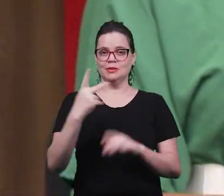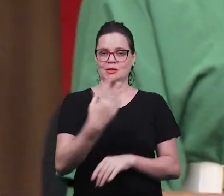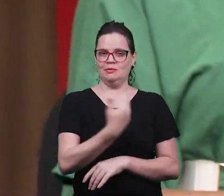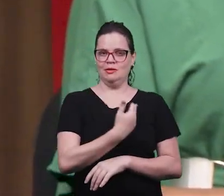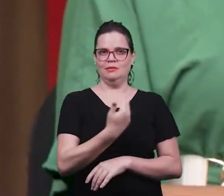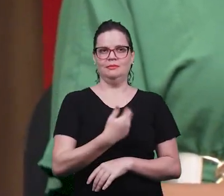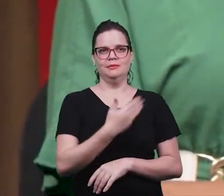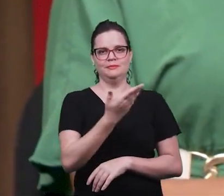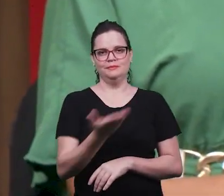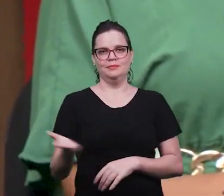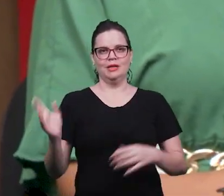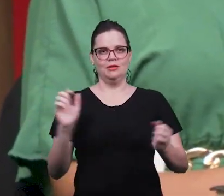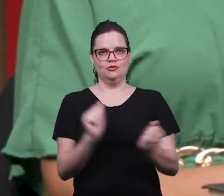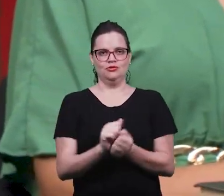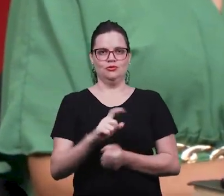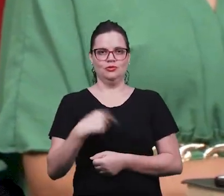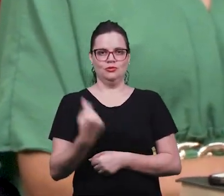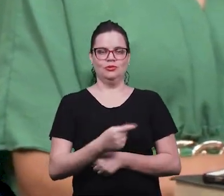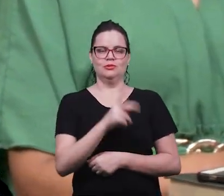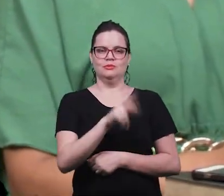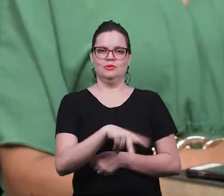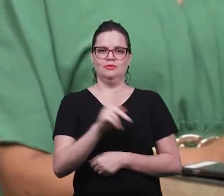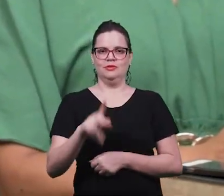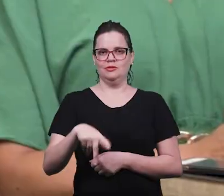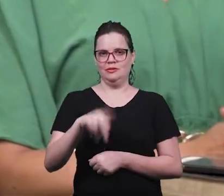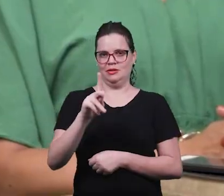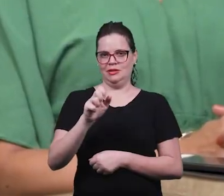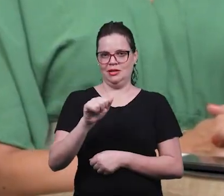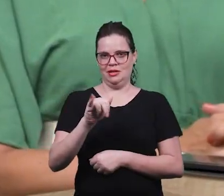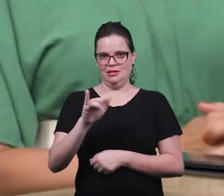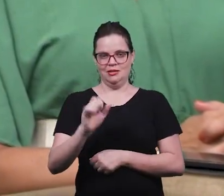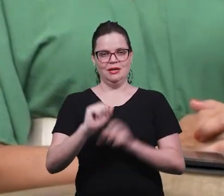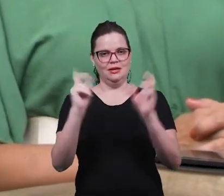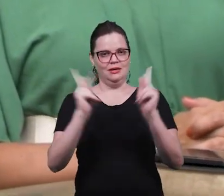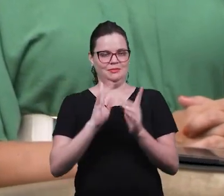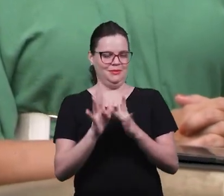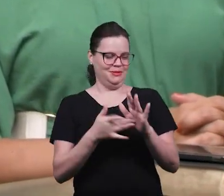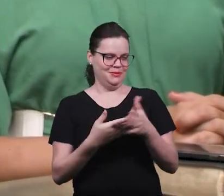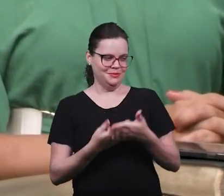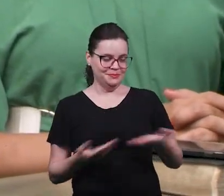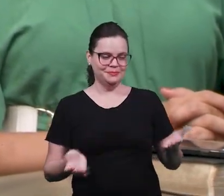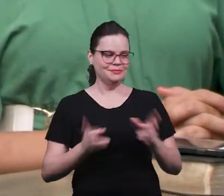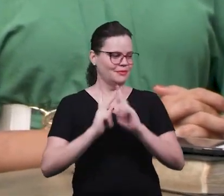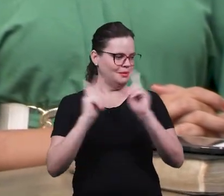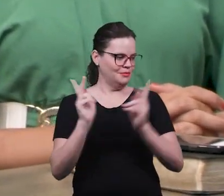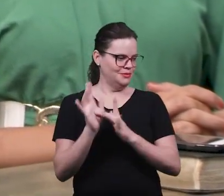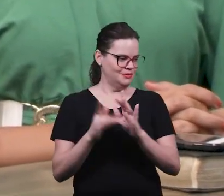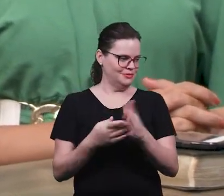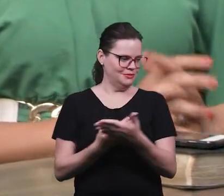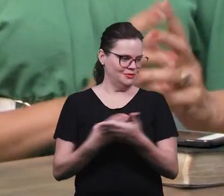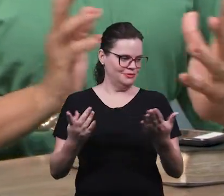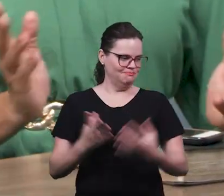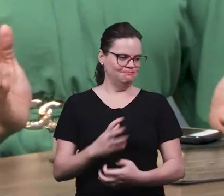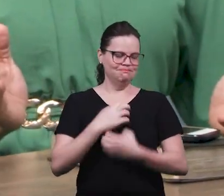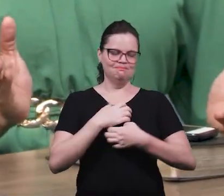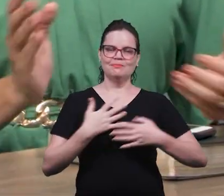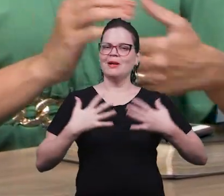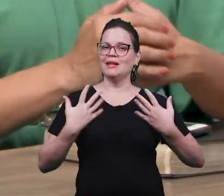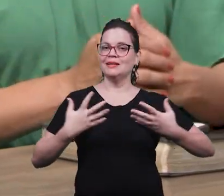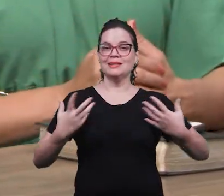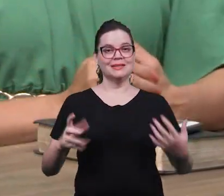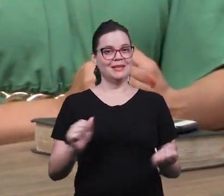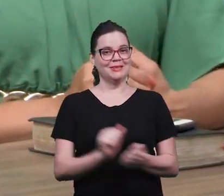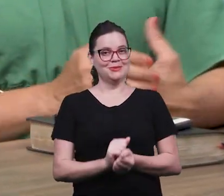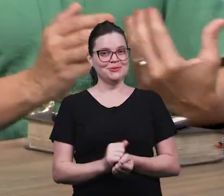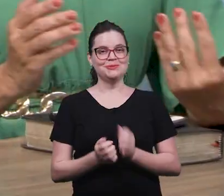uma palavra. E permanece comigo a professora Késia. A paz do Senhor Jesus, Késia. Paz do Senhor, Fernanda. É uma alegria nós